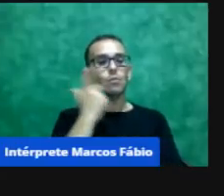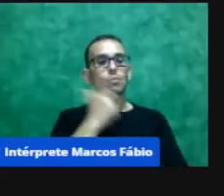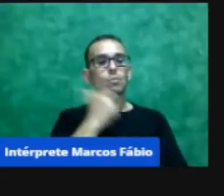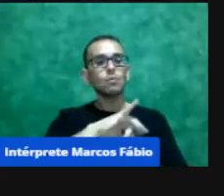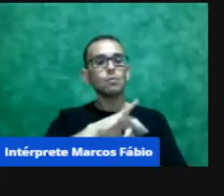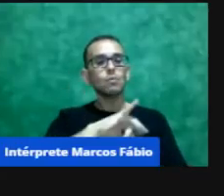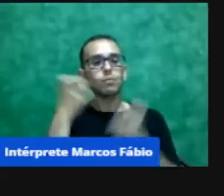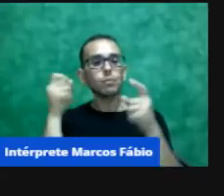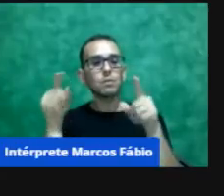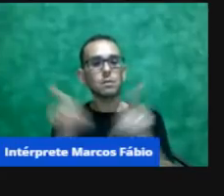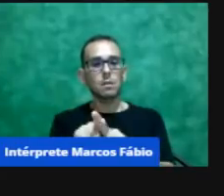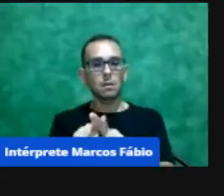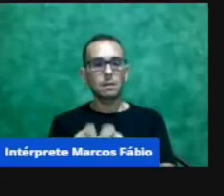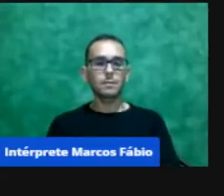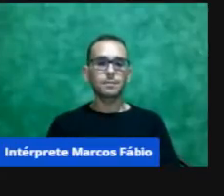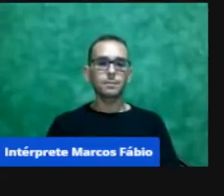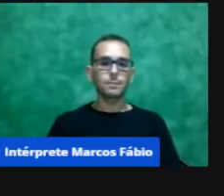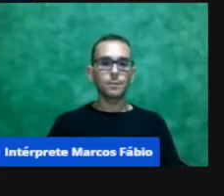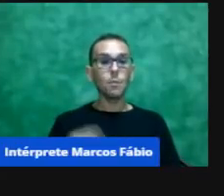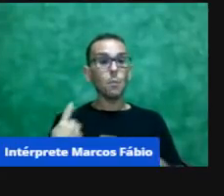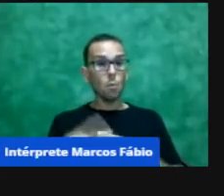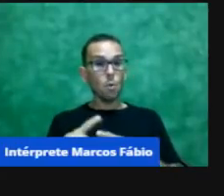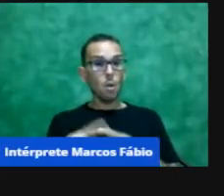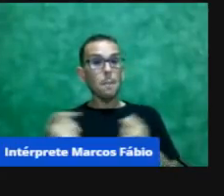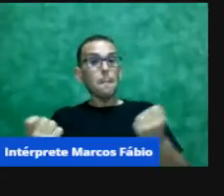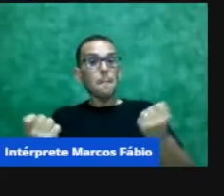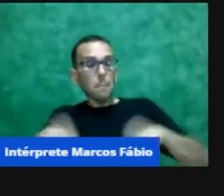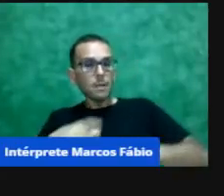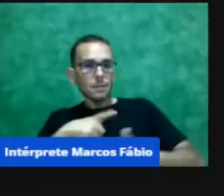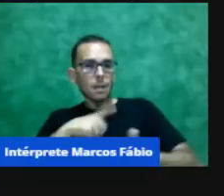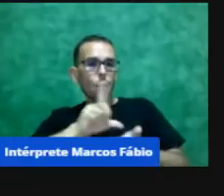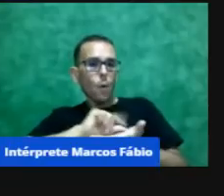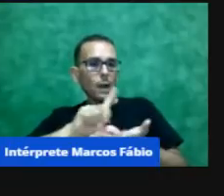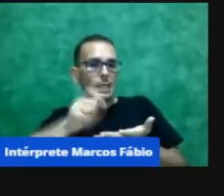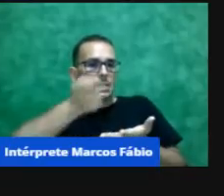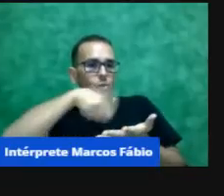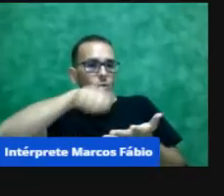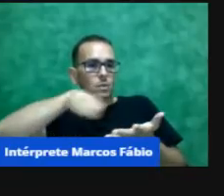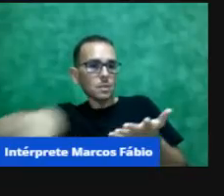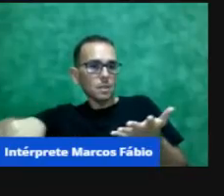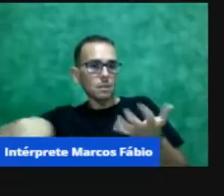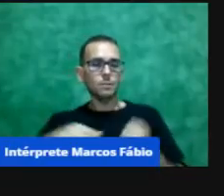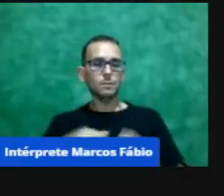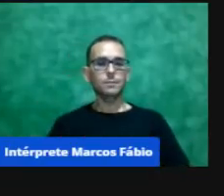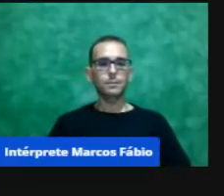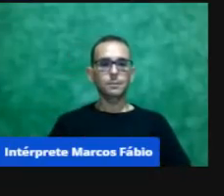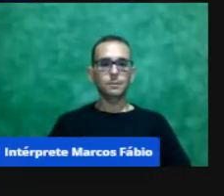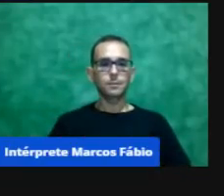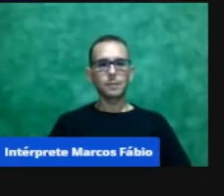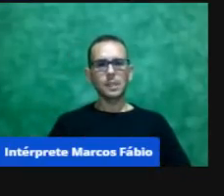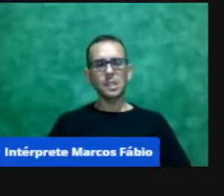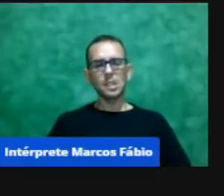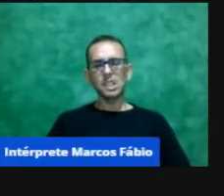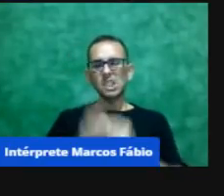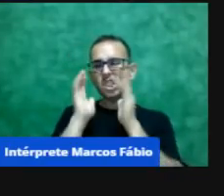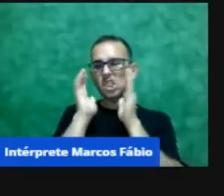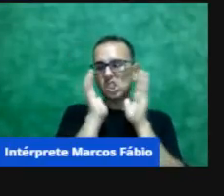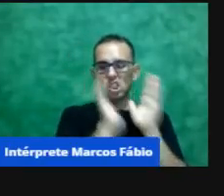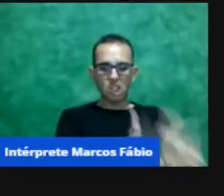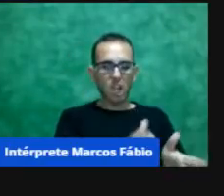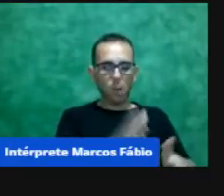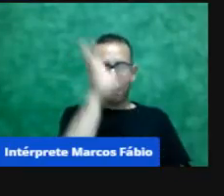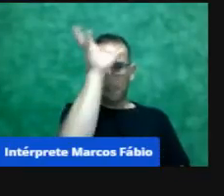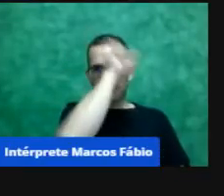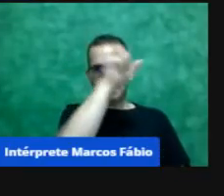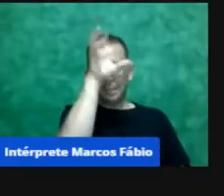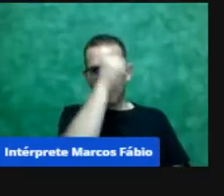isso também, porque pode ser um artigo escrito, né? Já o aprendizado baseado no